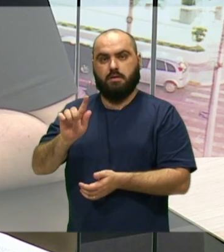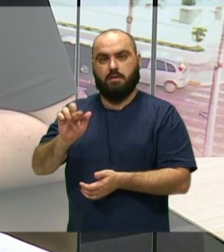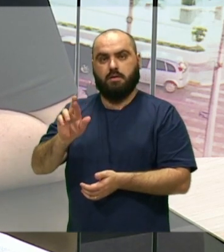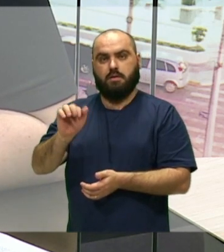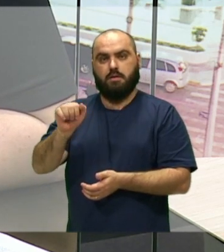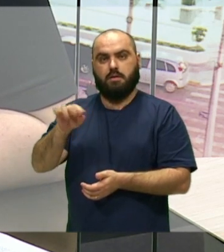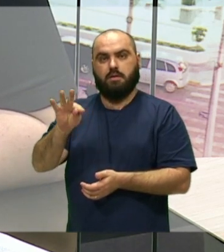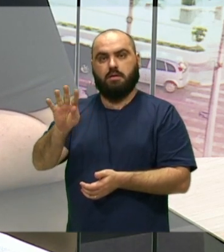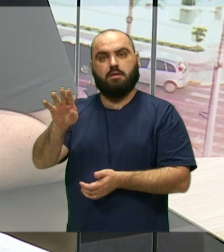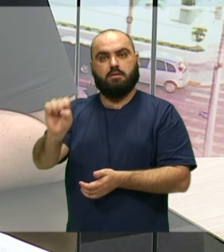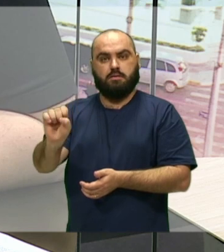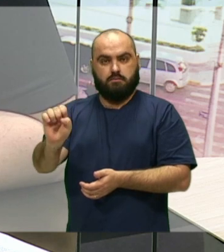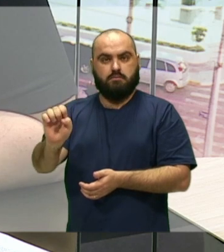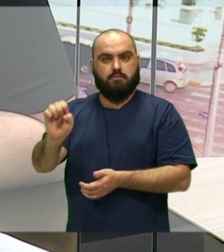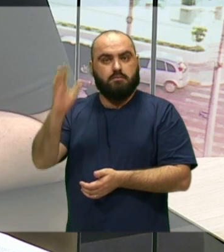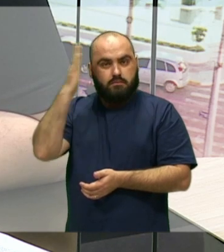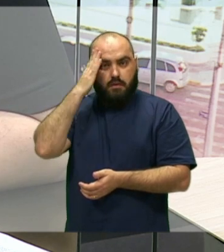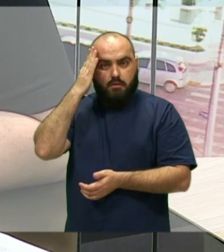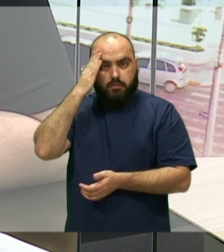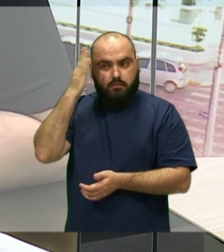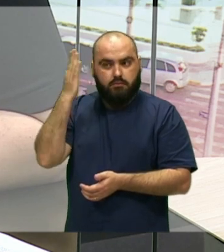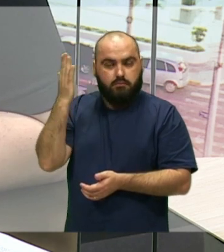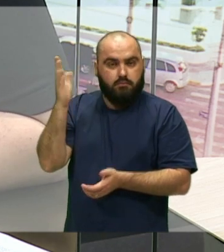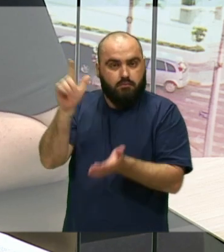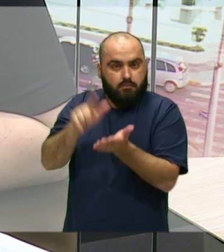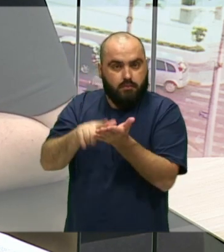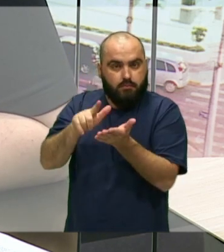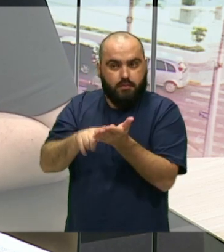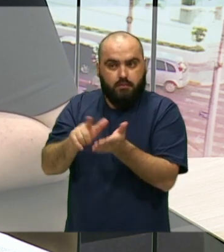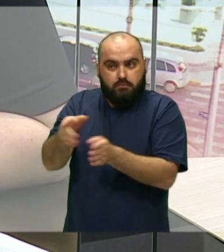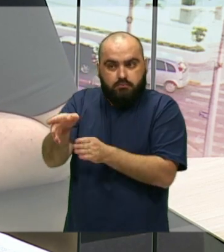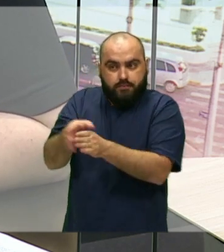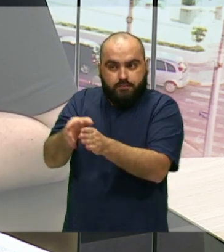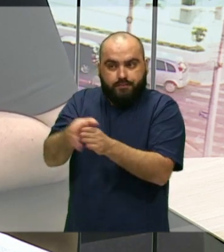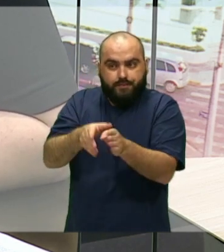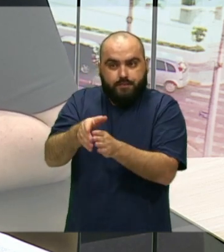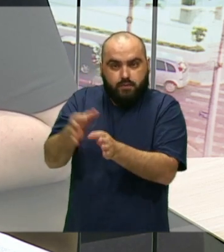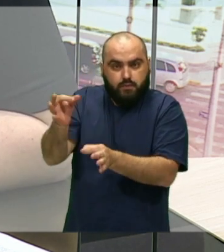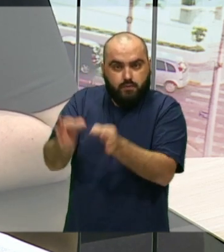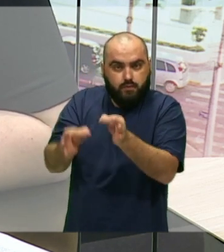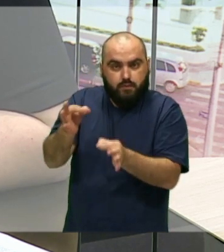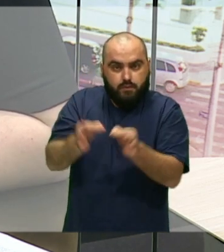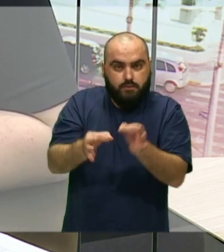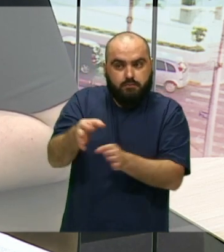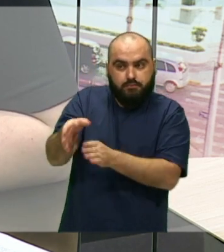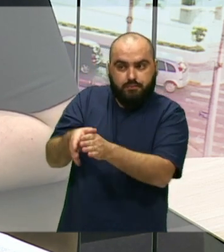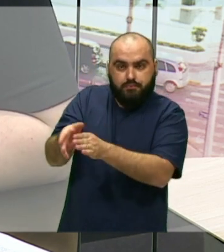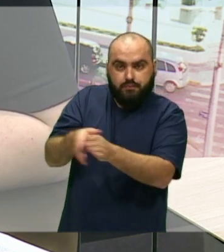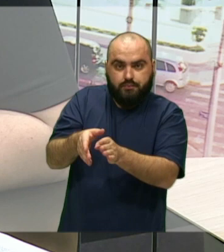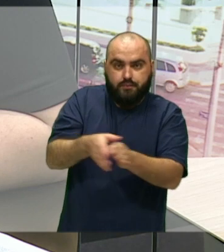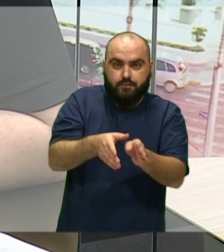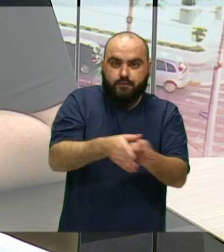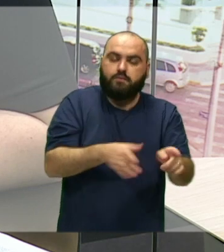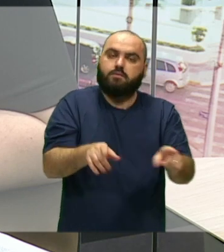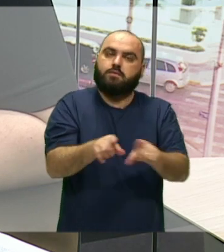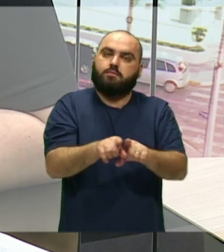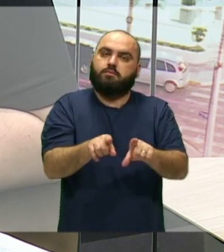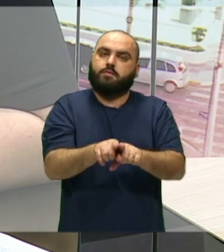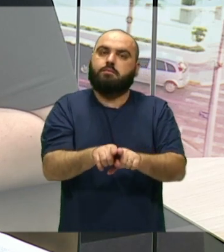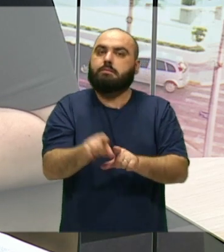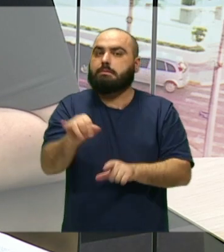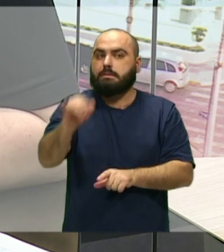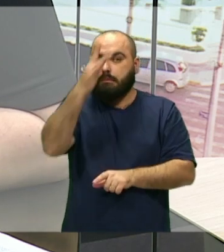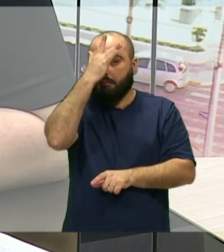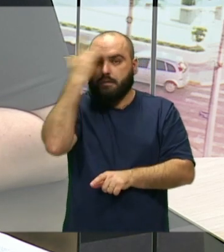Eh o próprio encaminhamento a orientação jurídica que a gente tem eh quando a pessoa